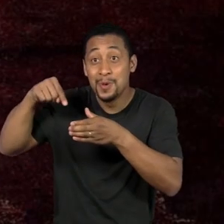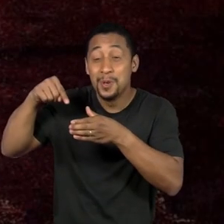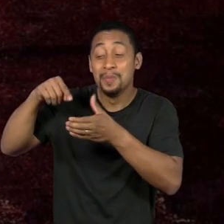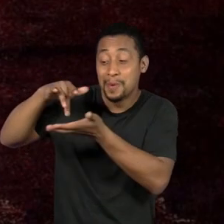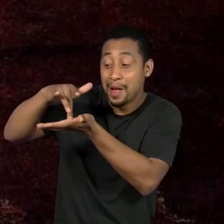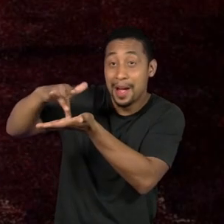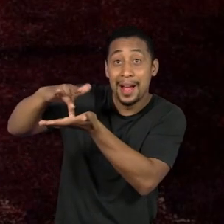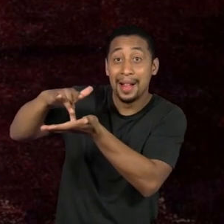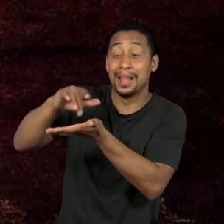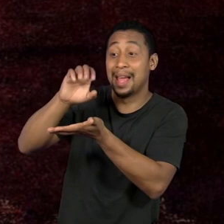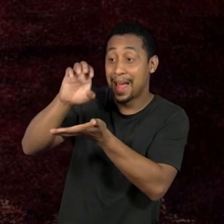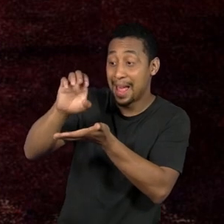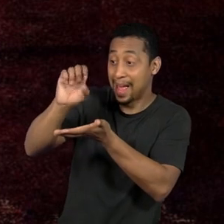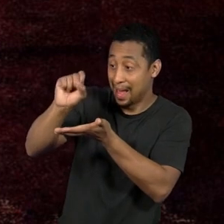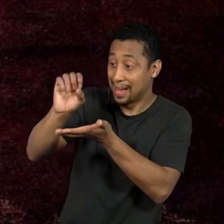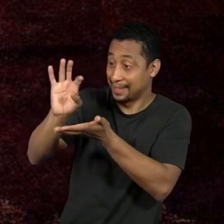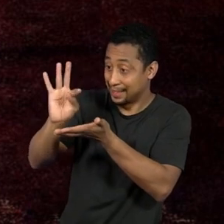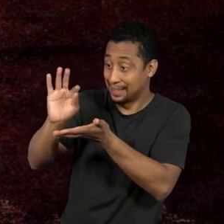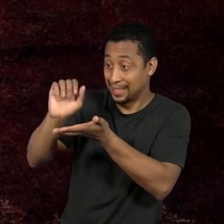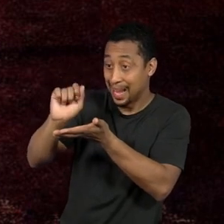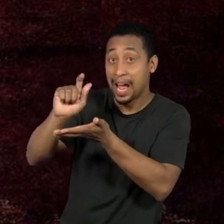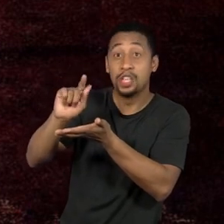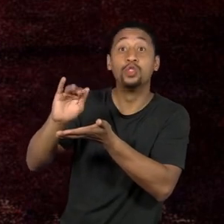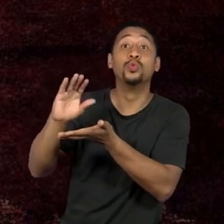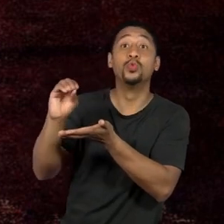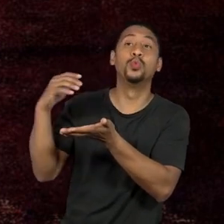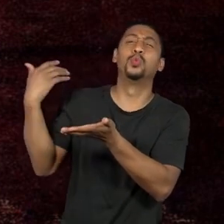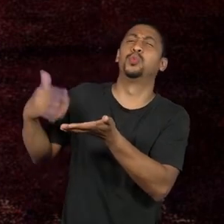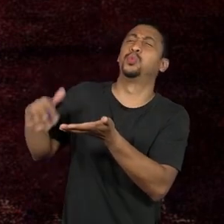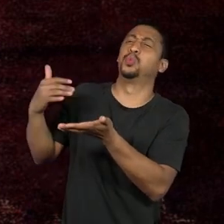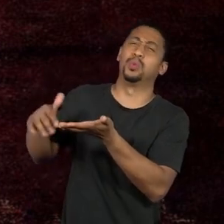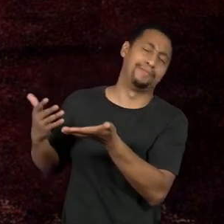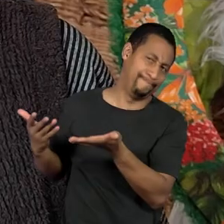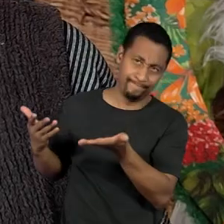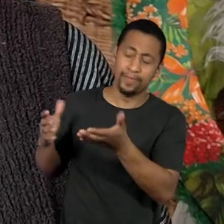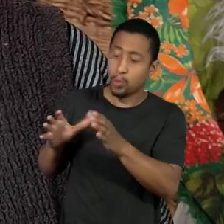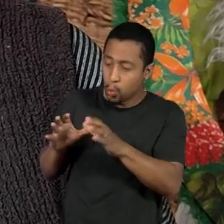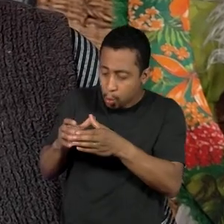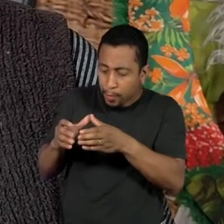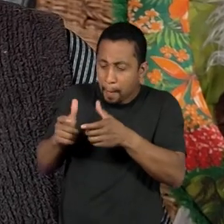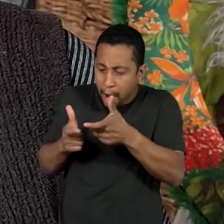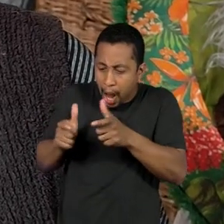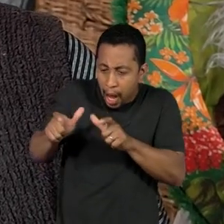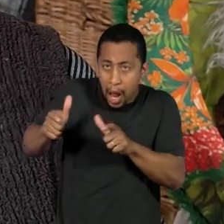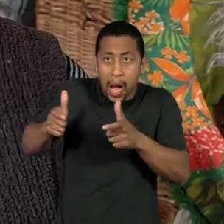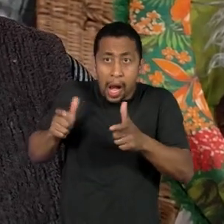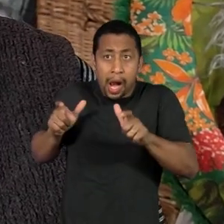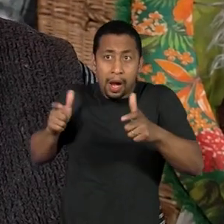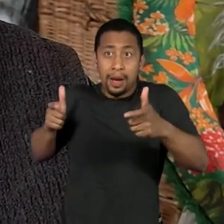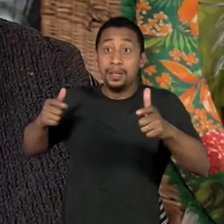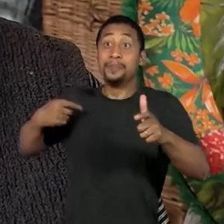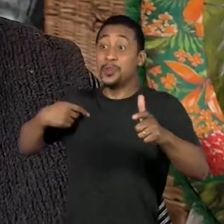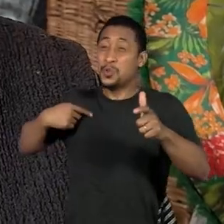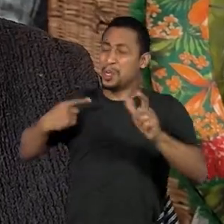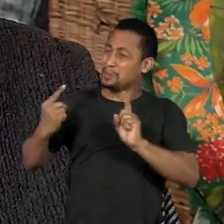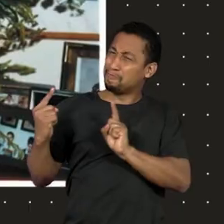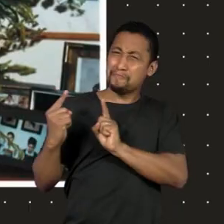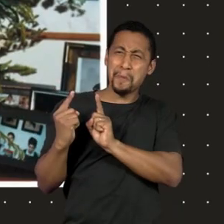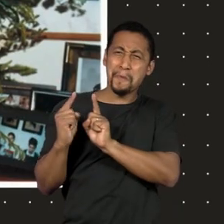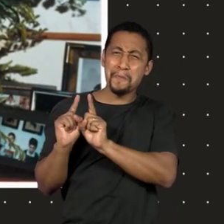Balé Estágio cada vez nos uniu mais e mais, cada vez estamos mais na luta, nós